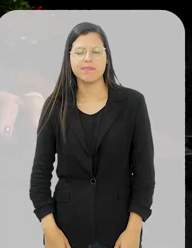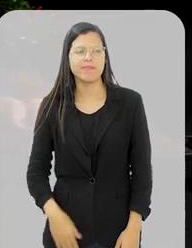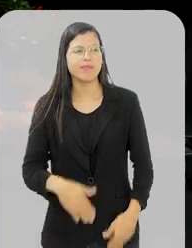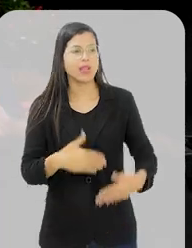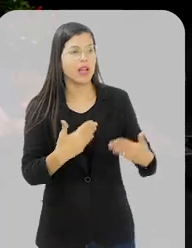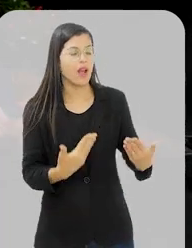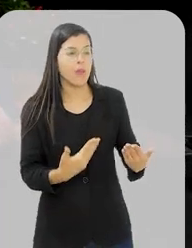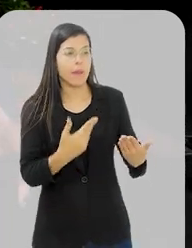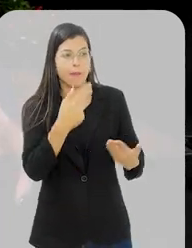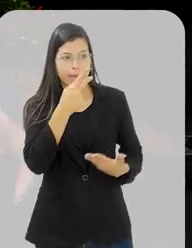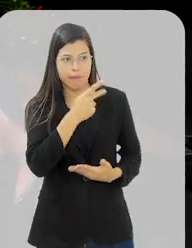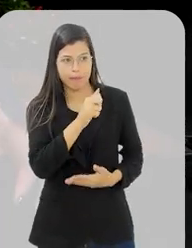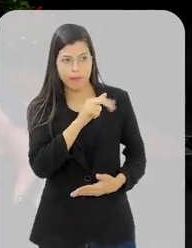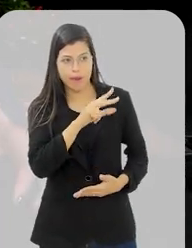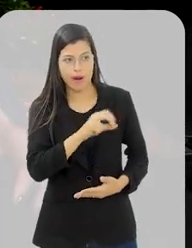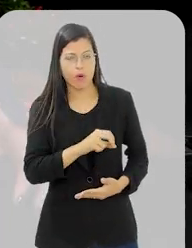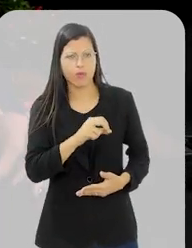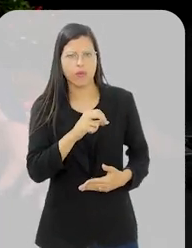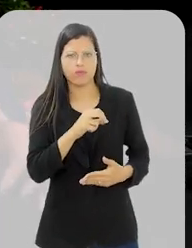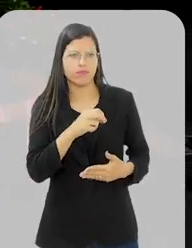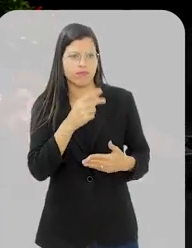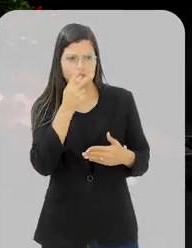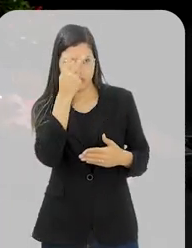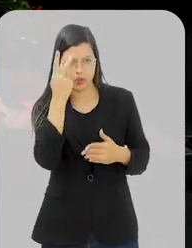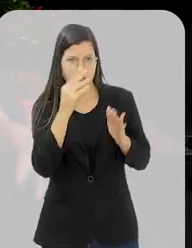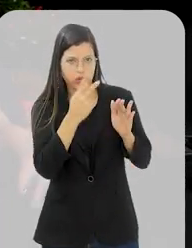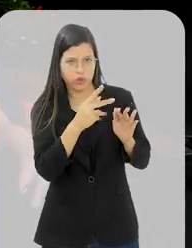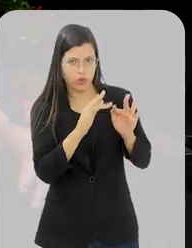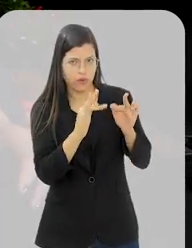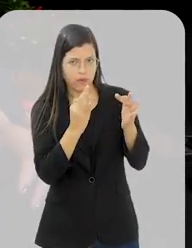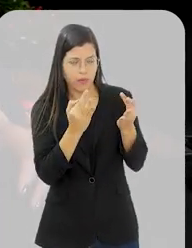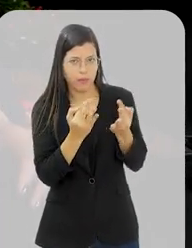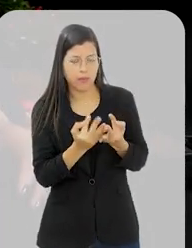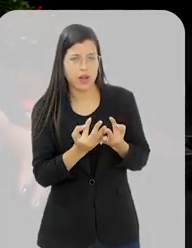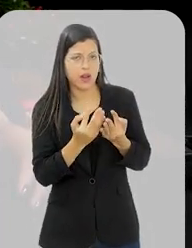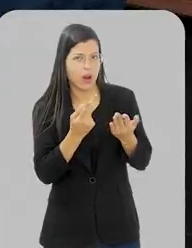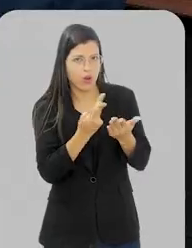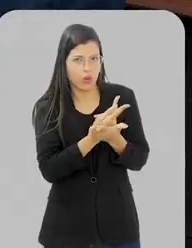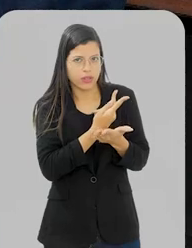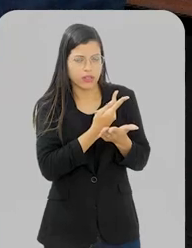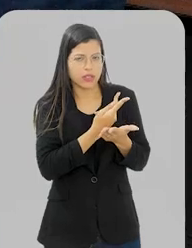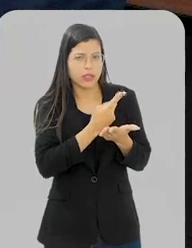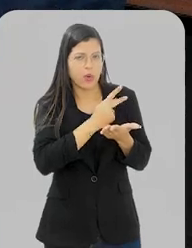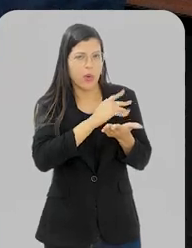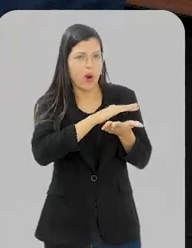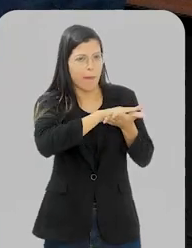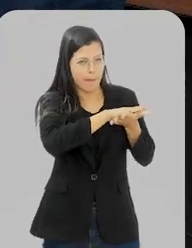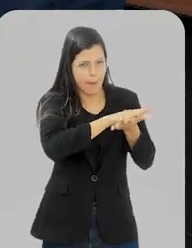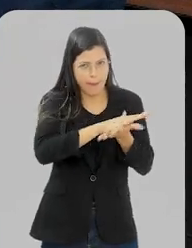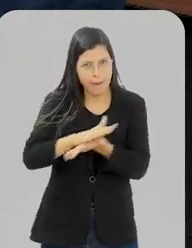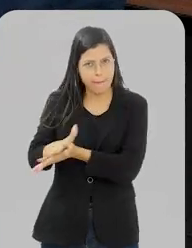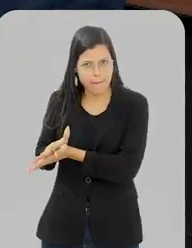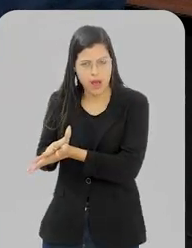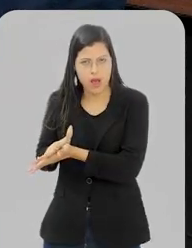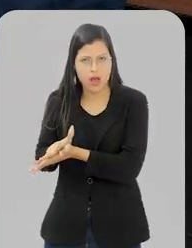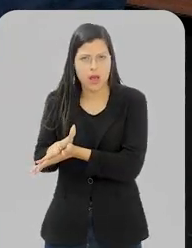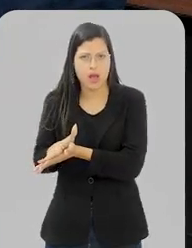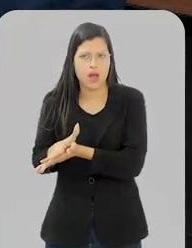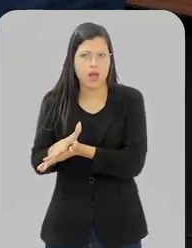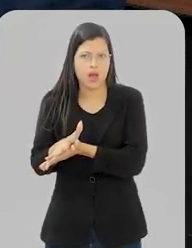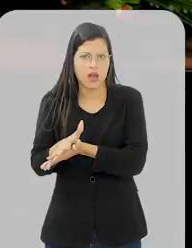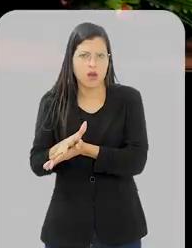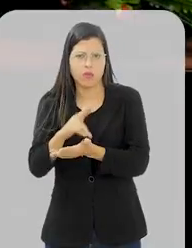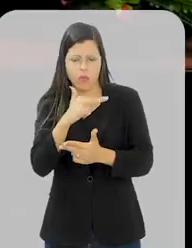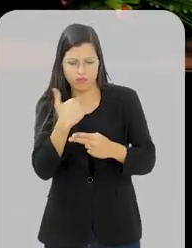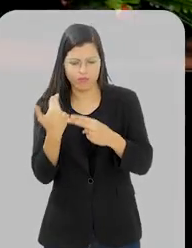Paulo alguém da sua família passou pelo holocausto não felizmente não há